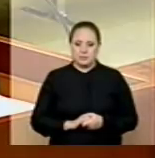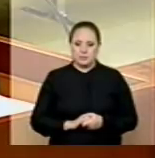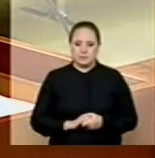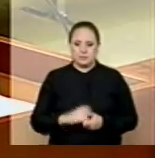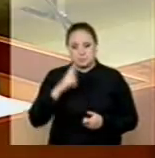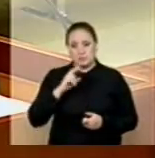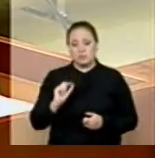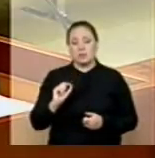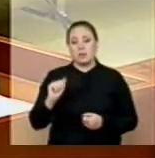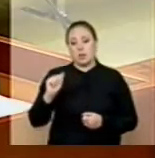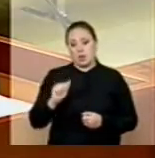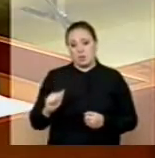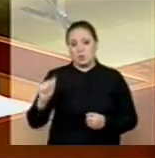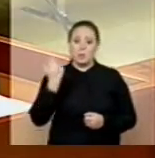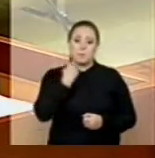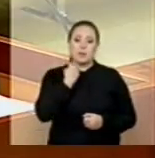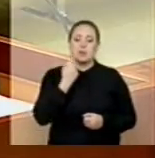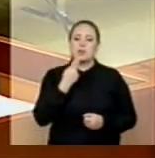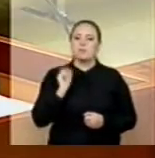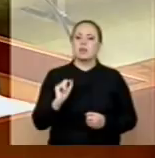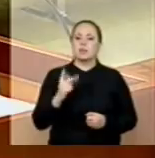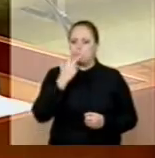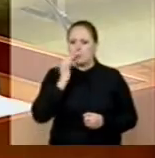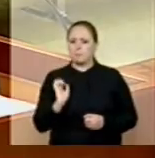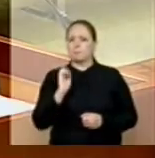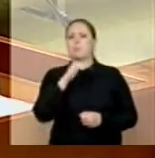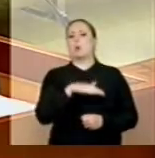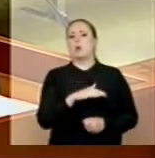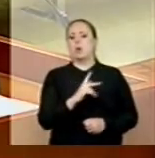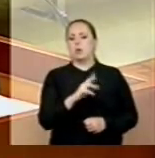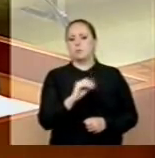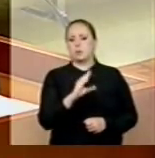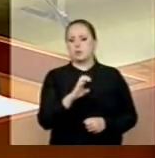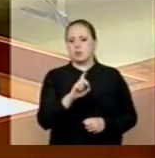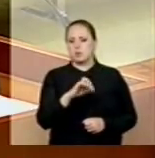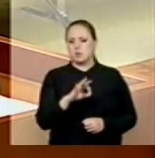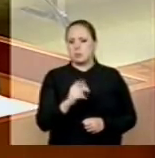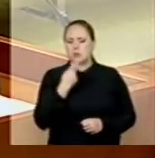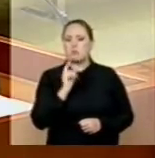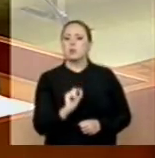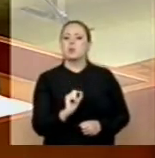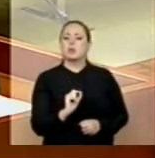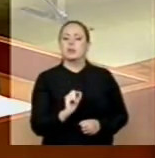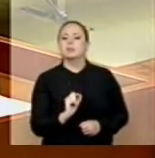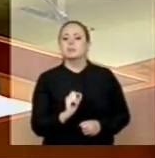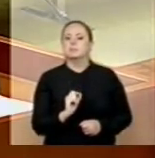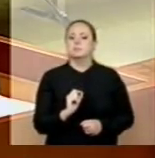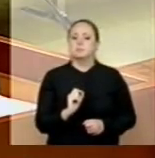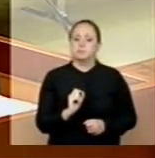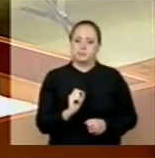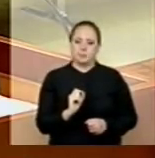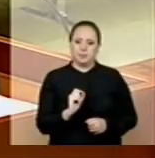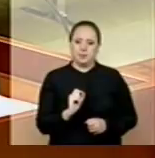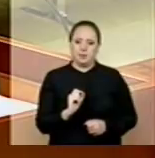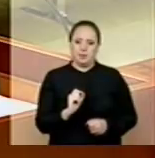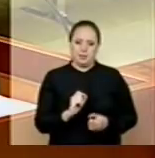a Associação dos Magistrados requerer que se passe por cima do procedimento, dizendo o seguinte, literalmente, a